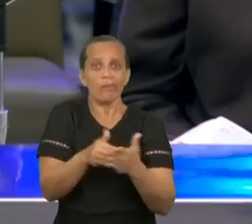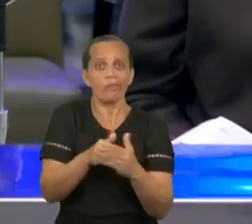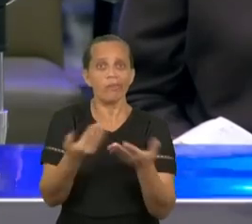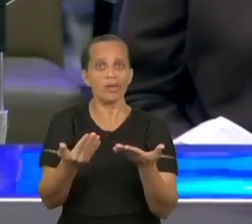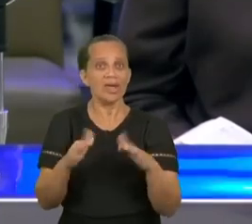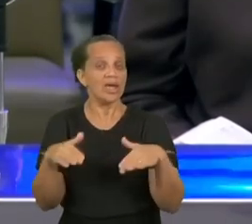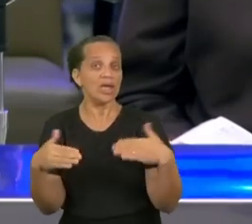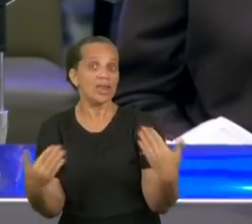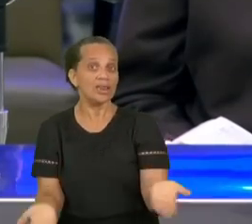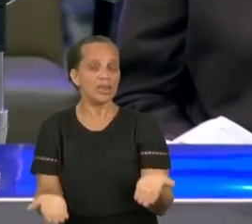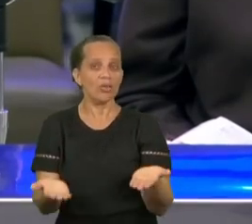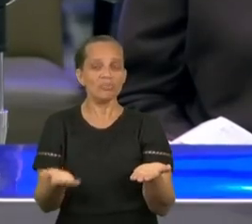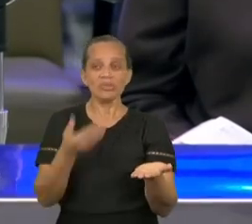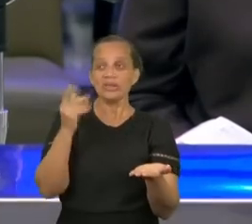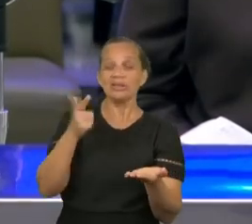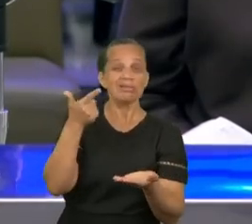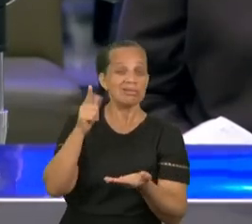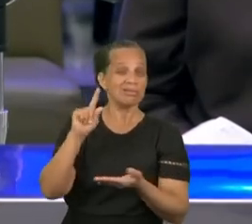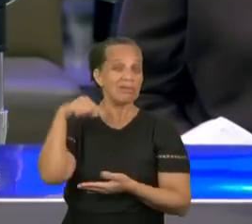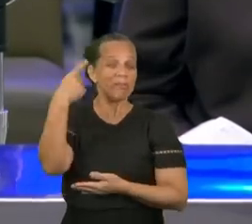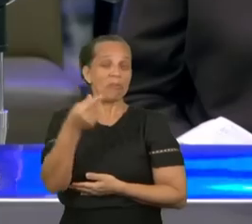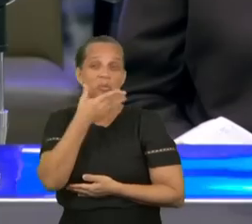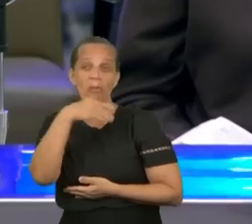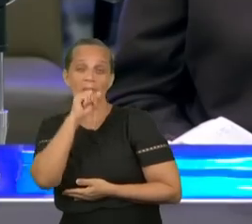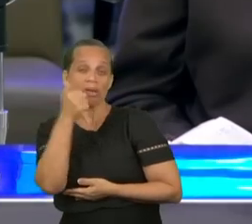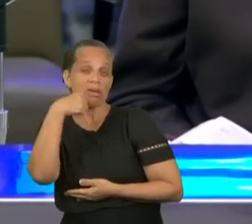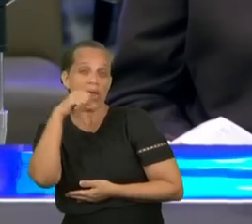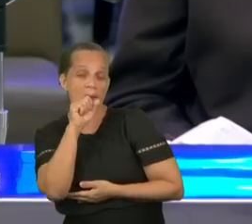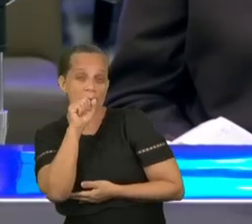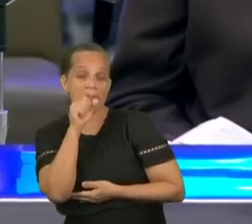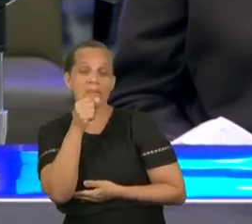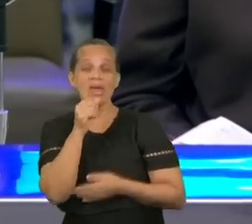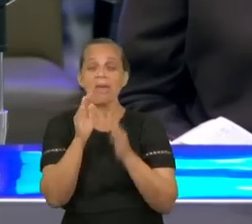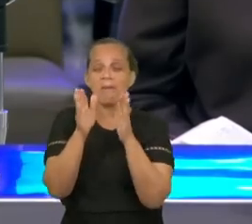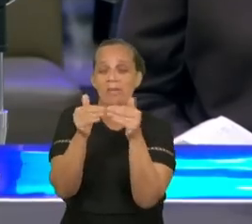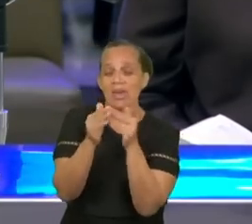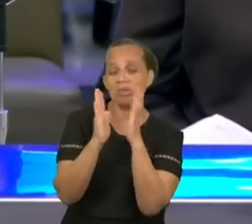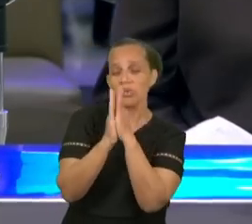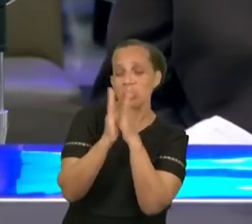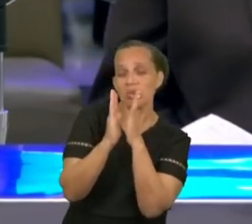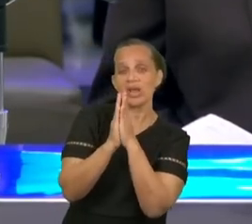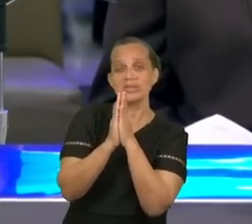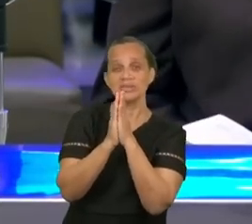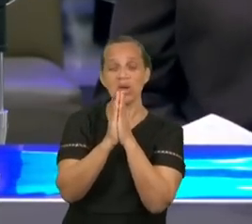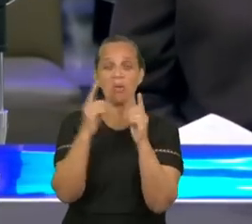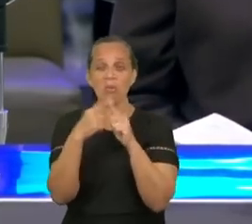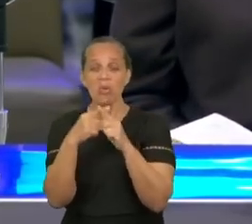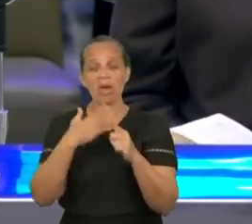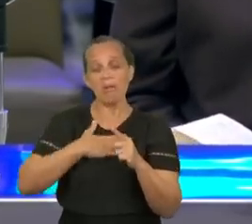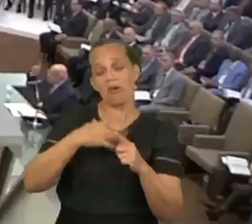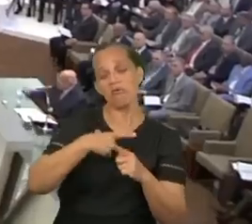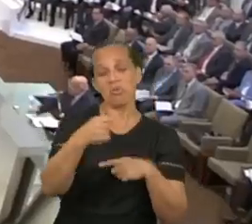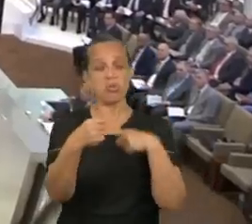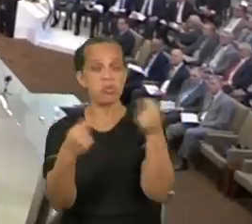a igreja é homem porque minha filha desapareceu porque você é displicente você não cuida você não tem regra